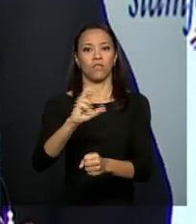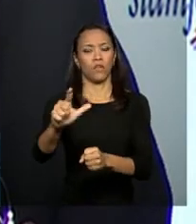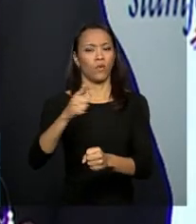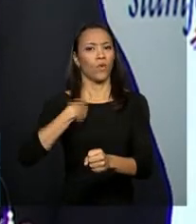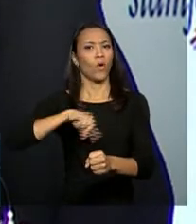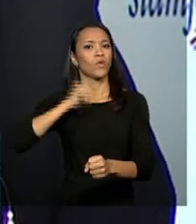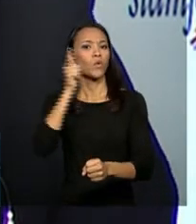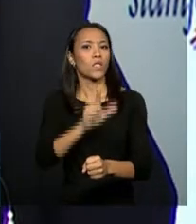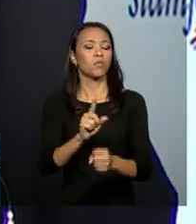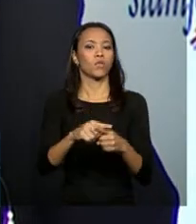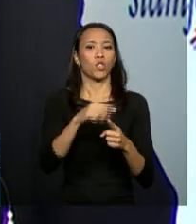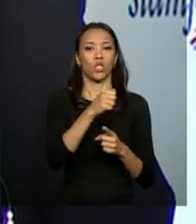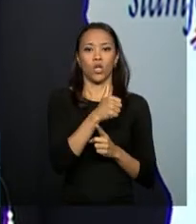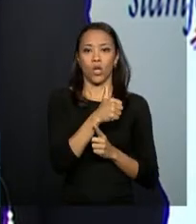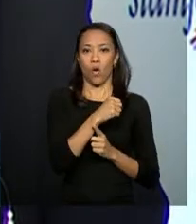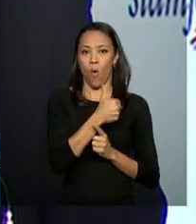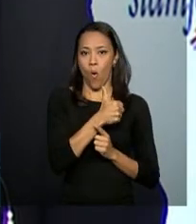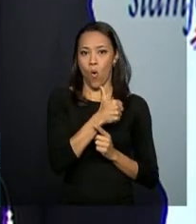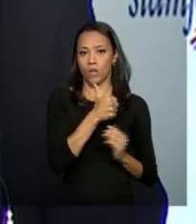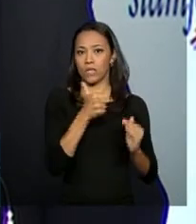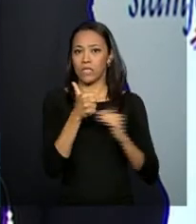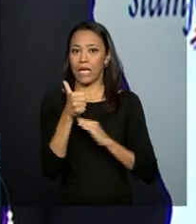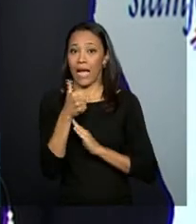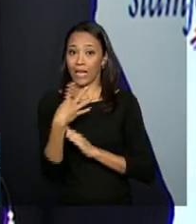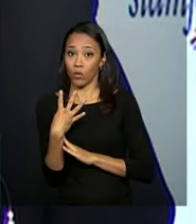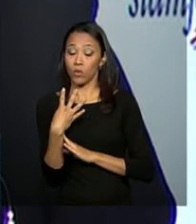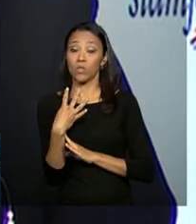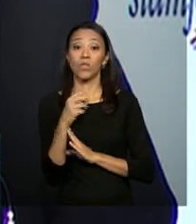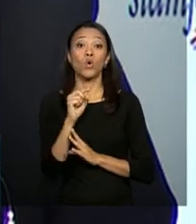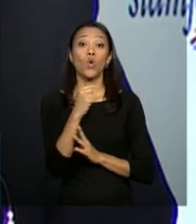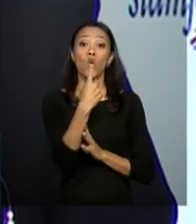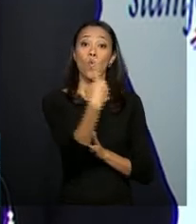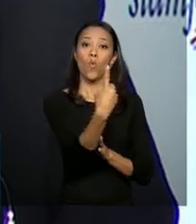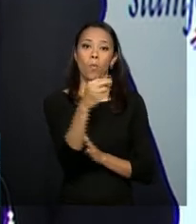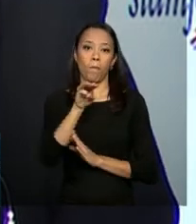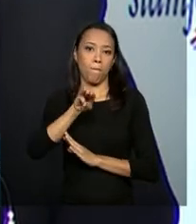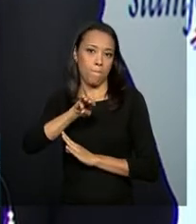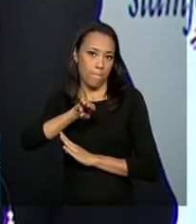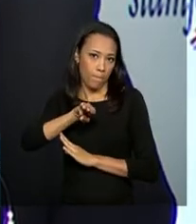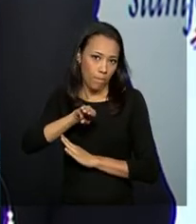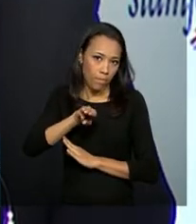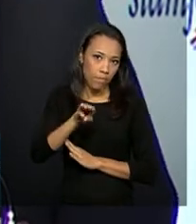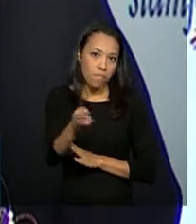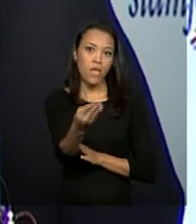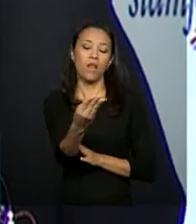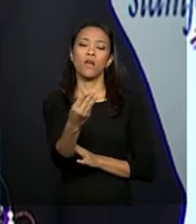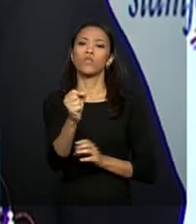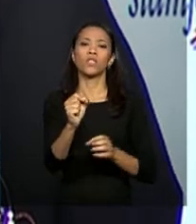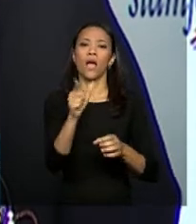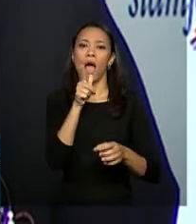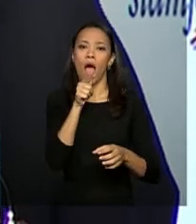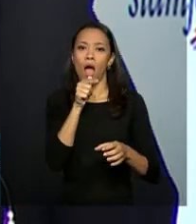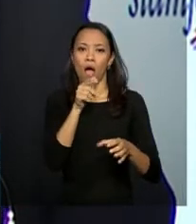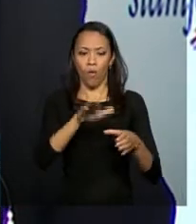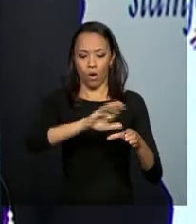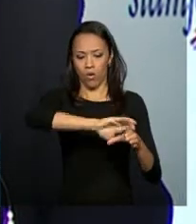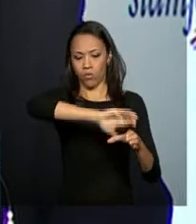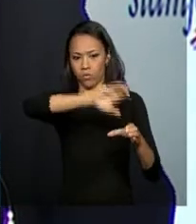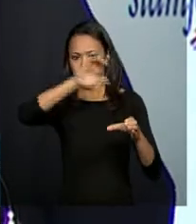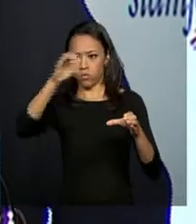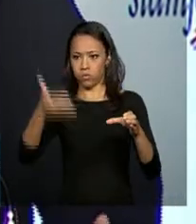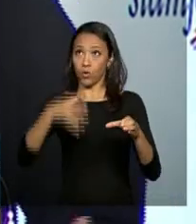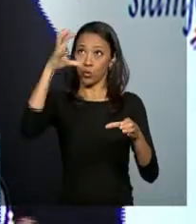de 11 a 14, 1 milhão de cisternas em todo o semiárido, pegando de Minas para